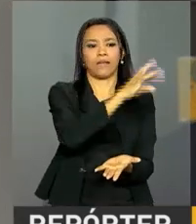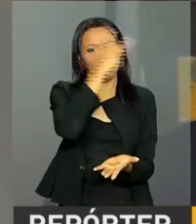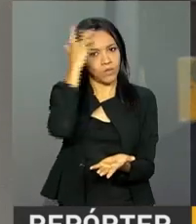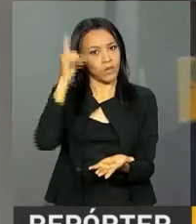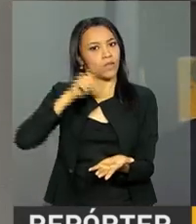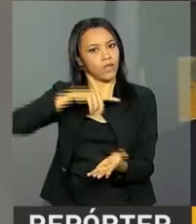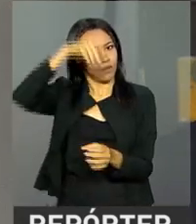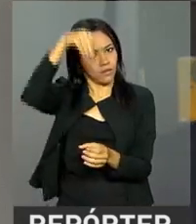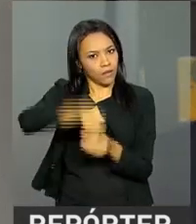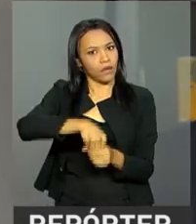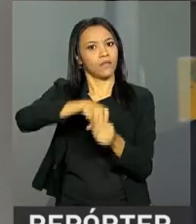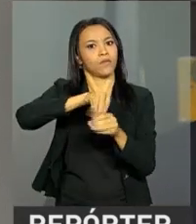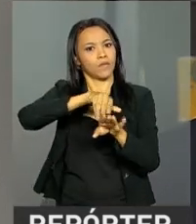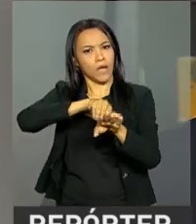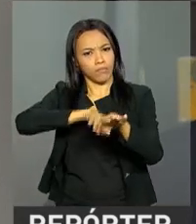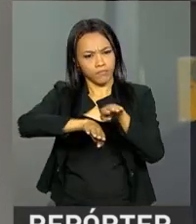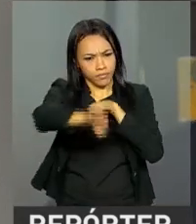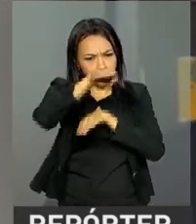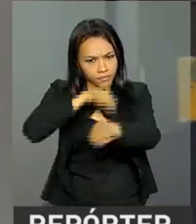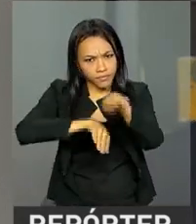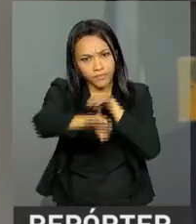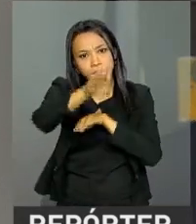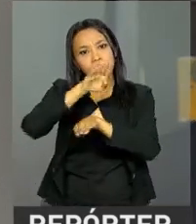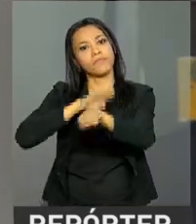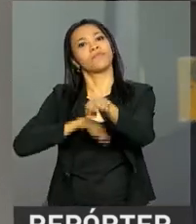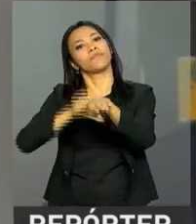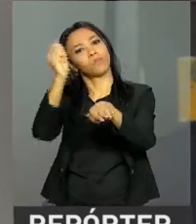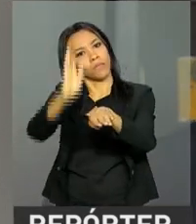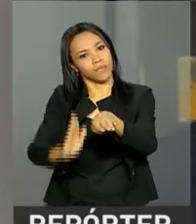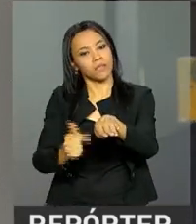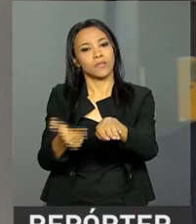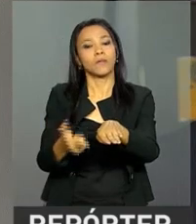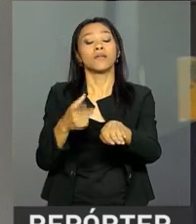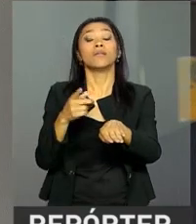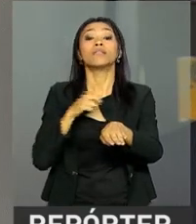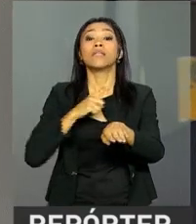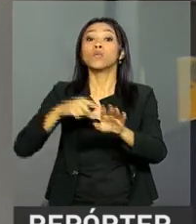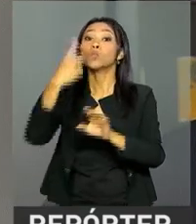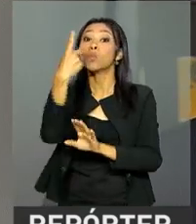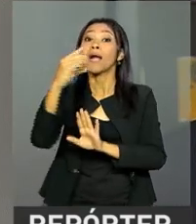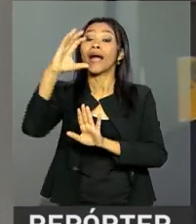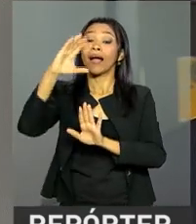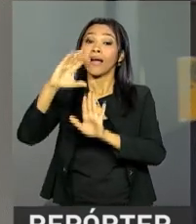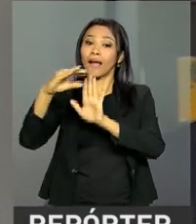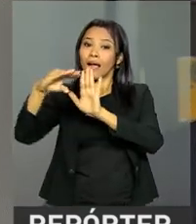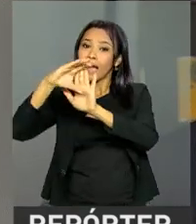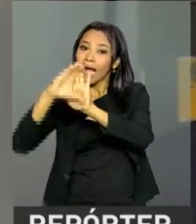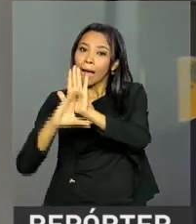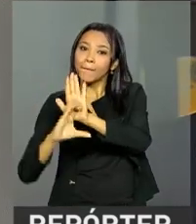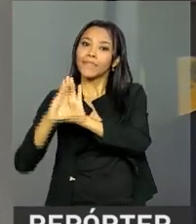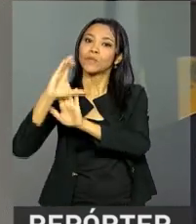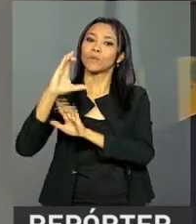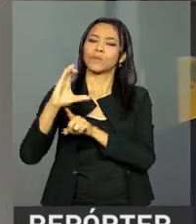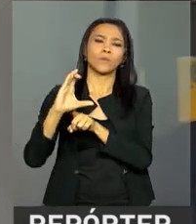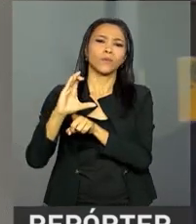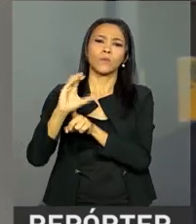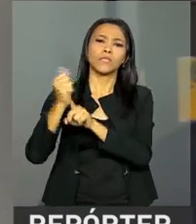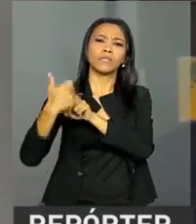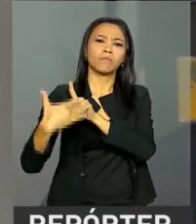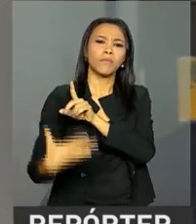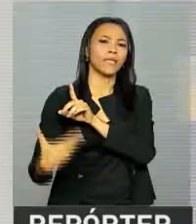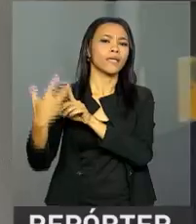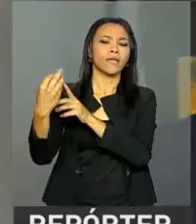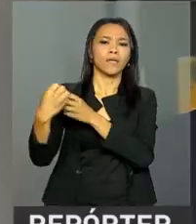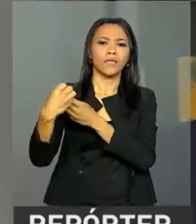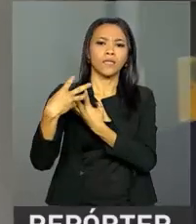dentro dessa grande estrutura que é o trânsito brasileiro ele tem um capítulo destinado exclusivamente para educação para